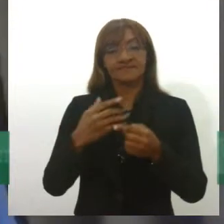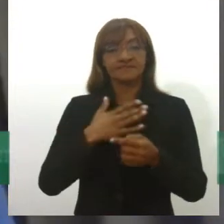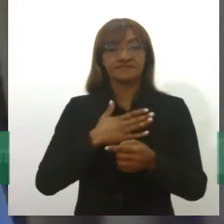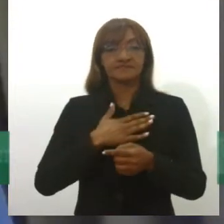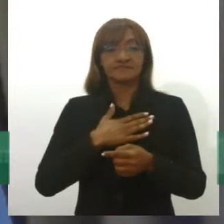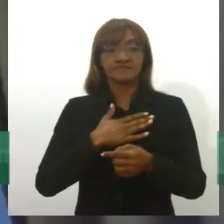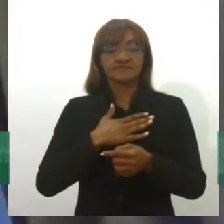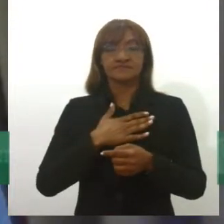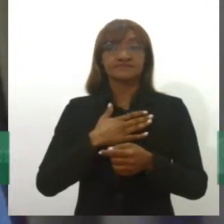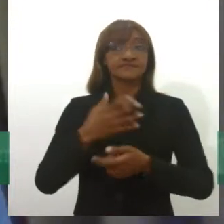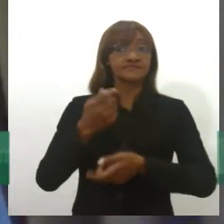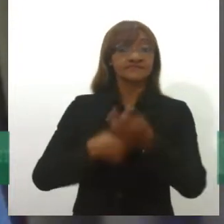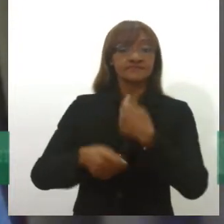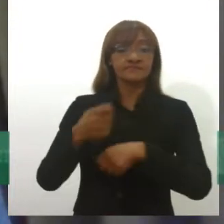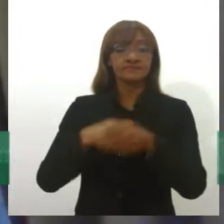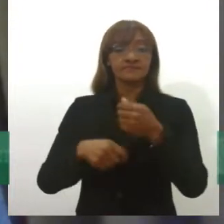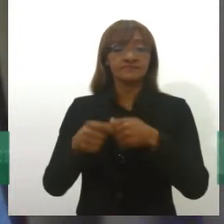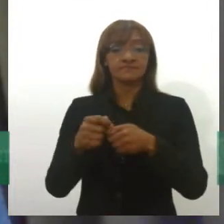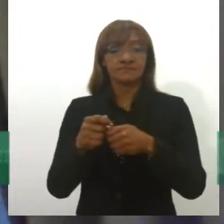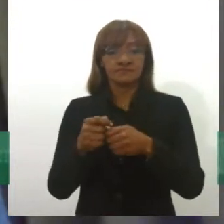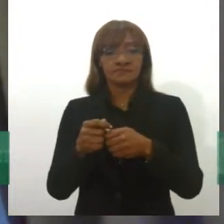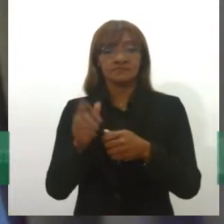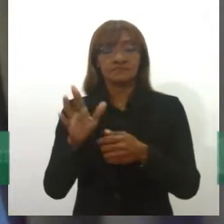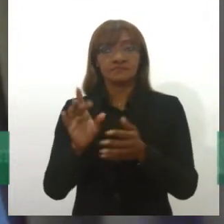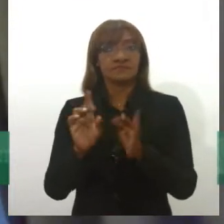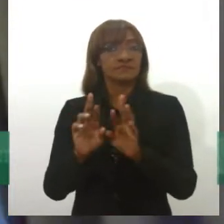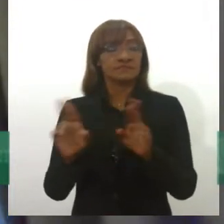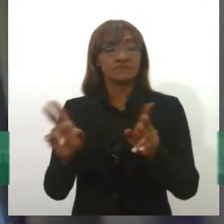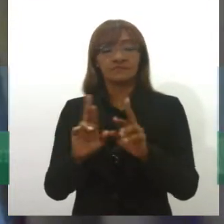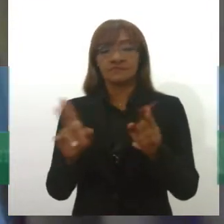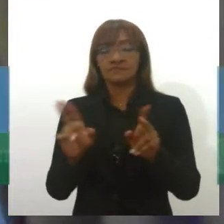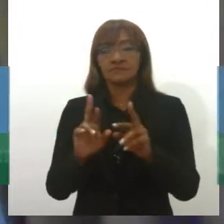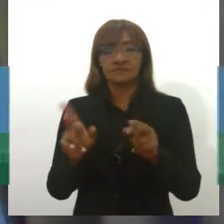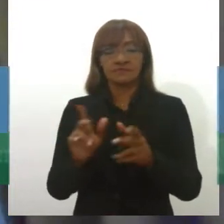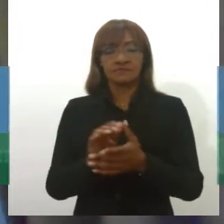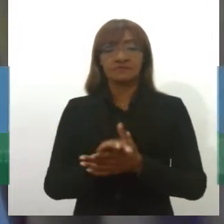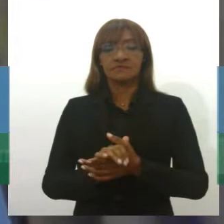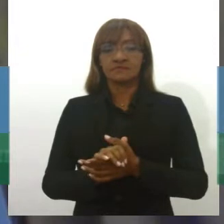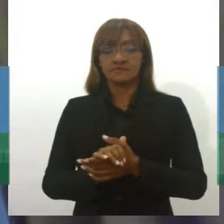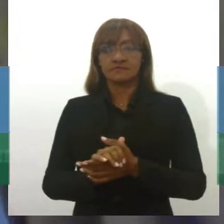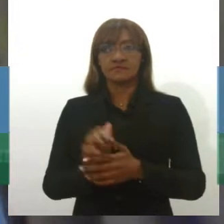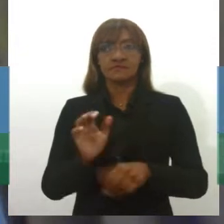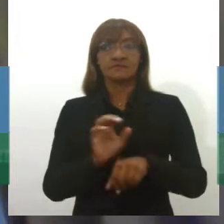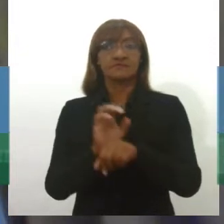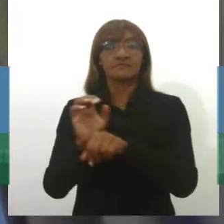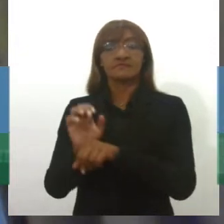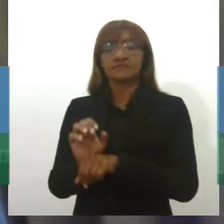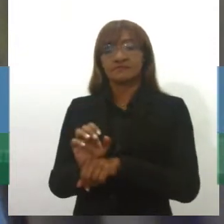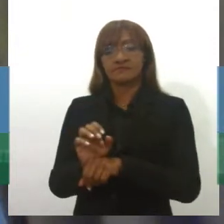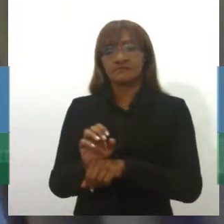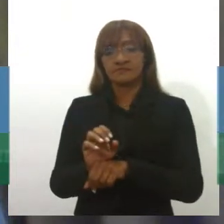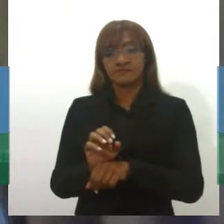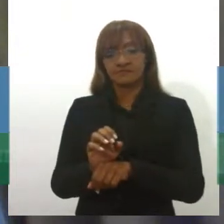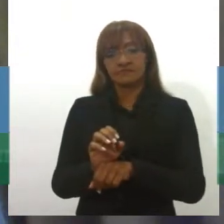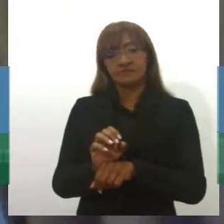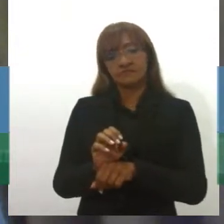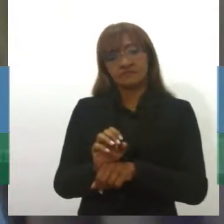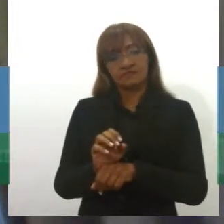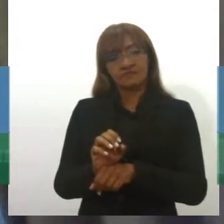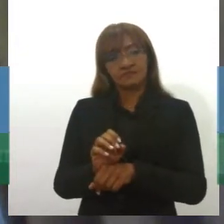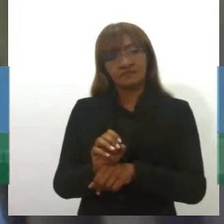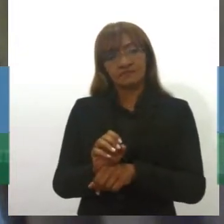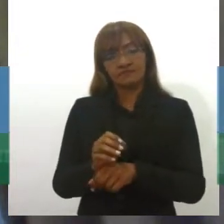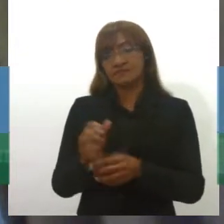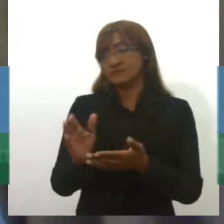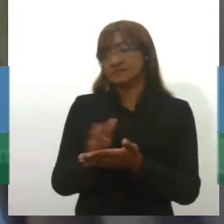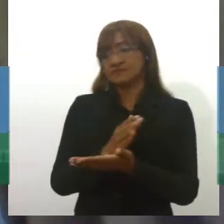Na visão do mercado, a visão do mercado é um pouco diferente aí da visão, né, dos estados. Boa parte do